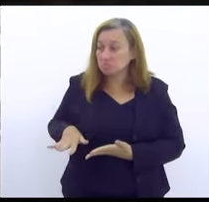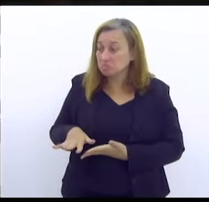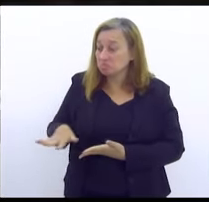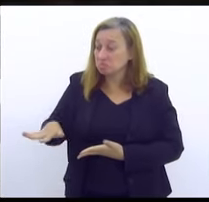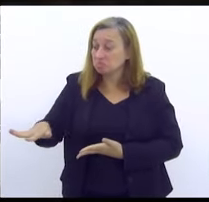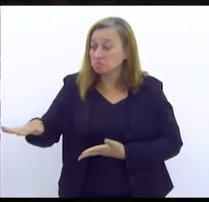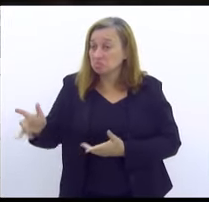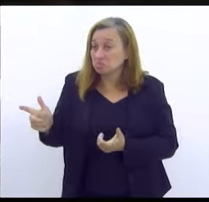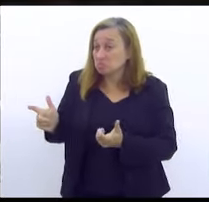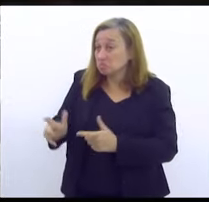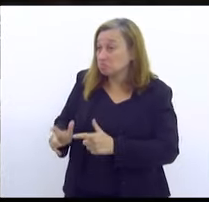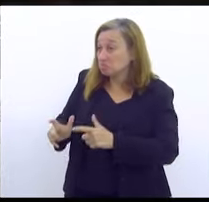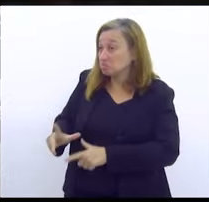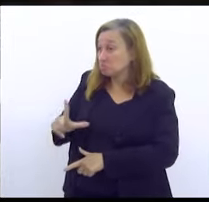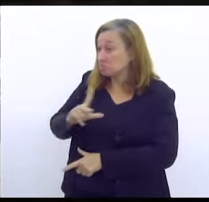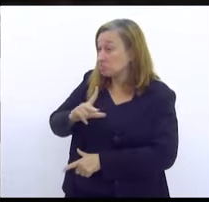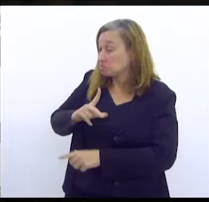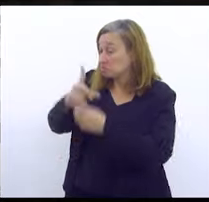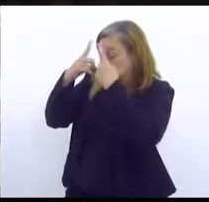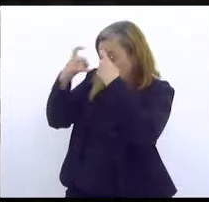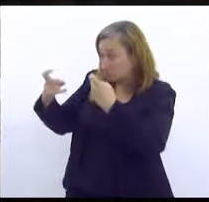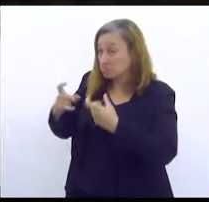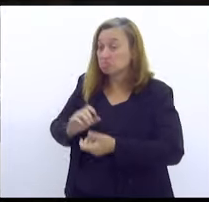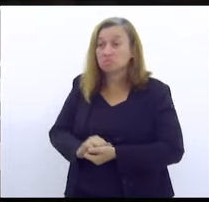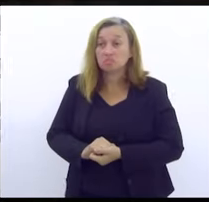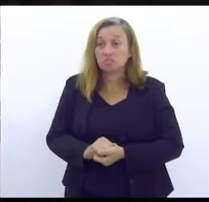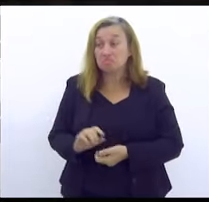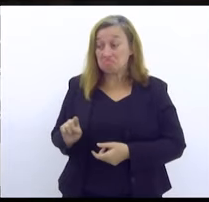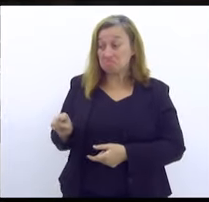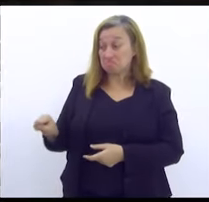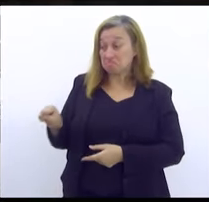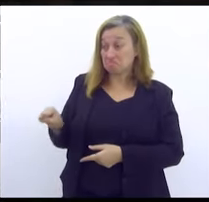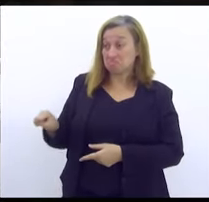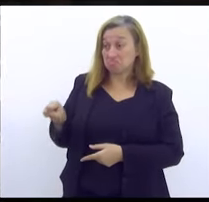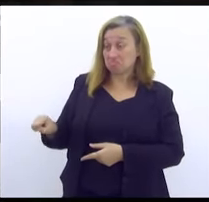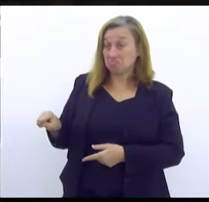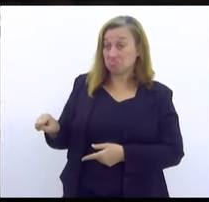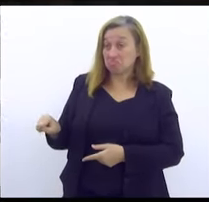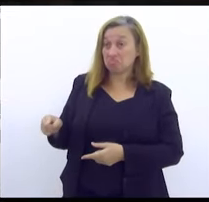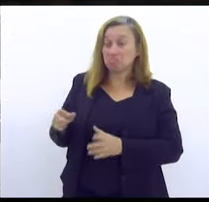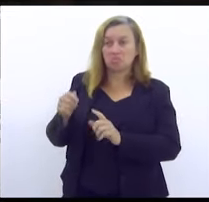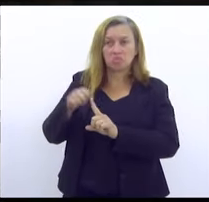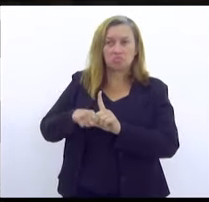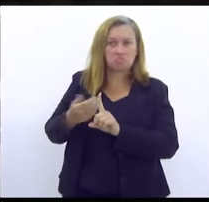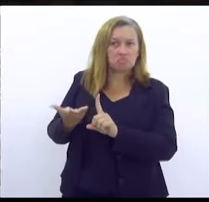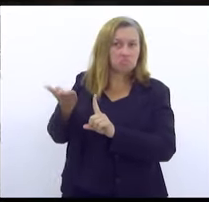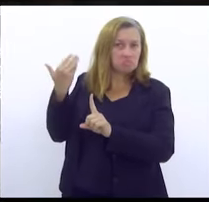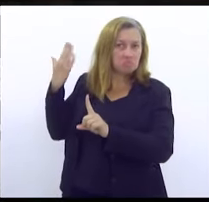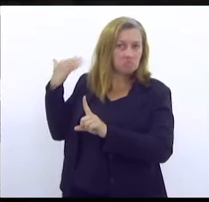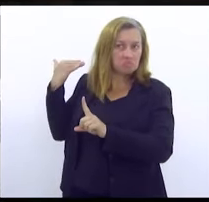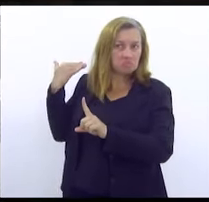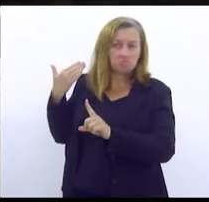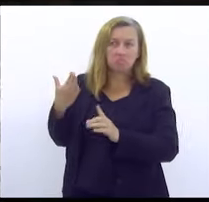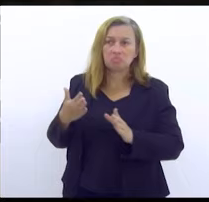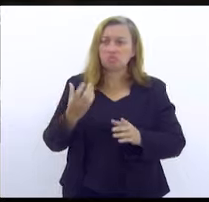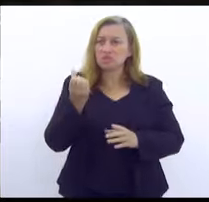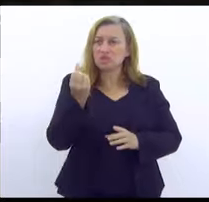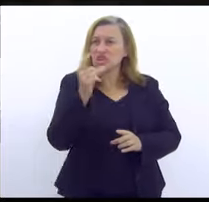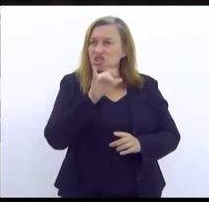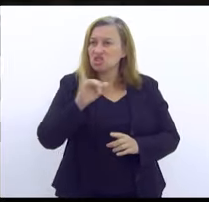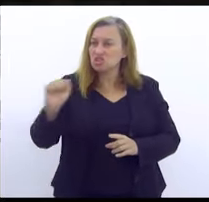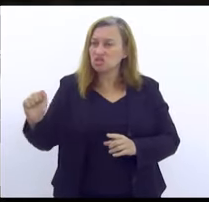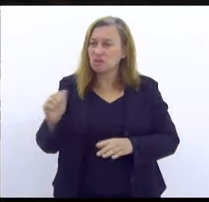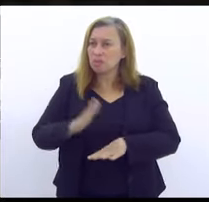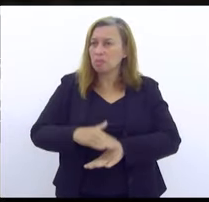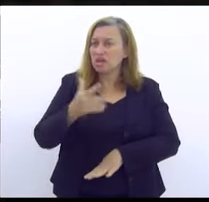lugar privativo da violência, e é lá onde, no mês passado, durante 6 dias,